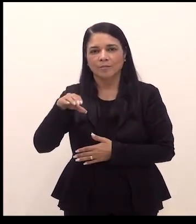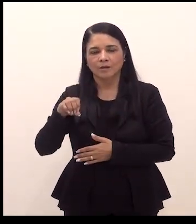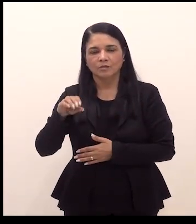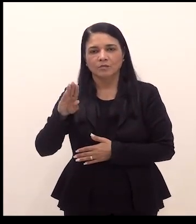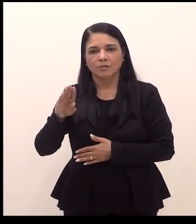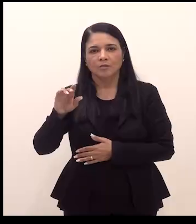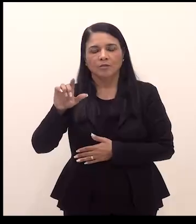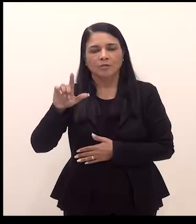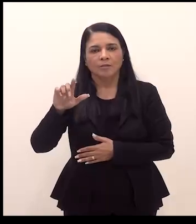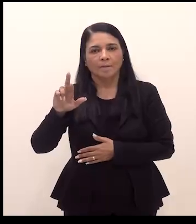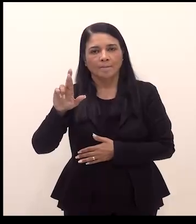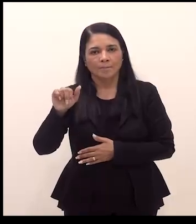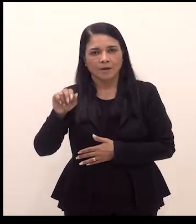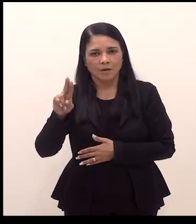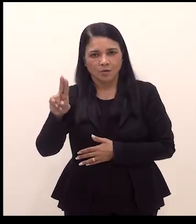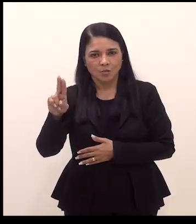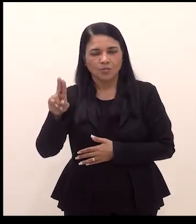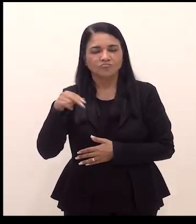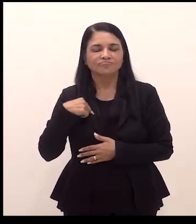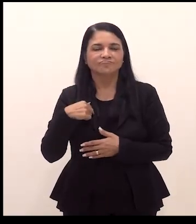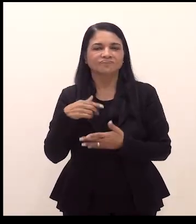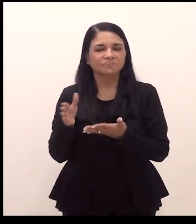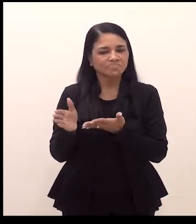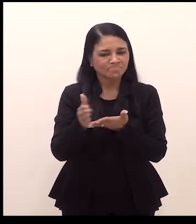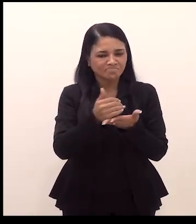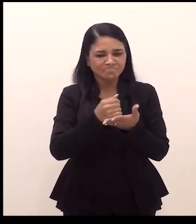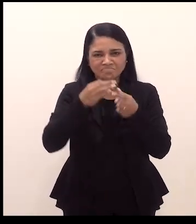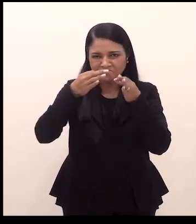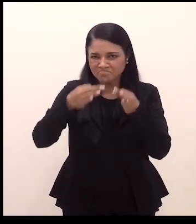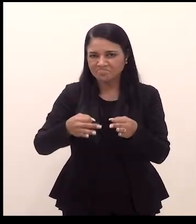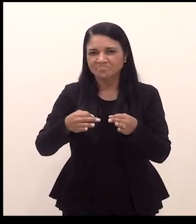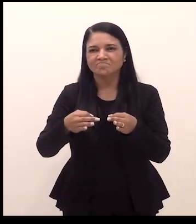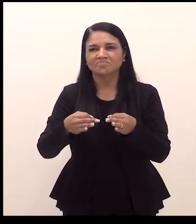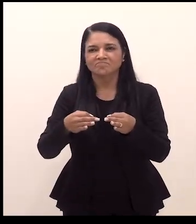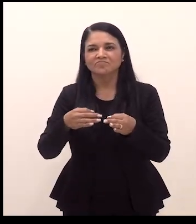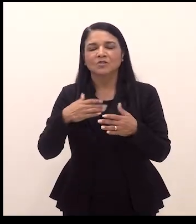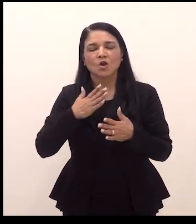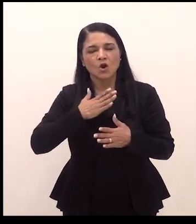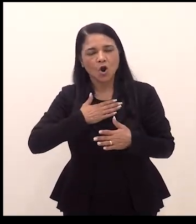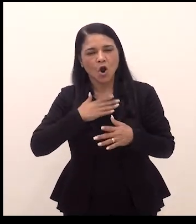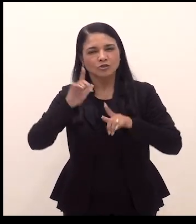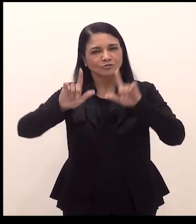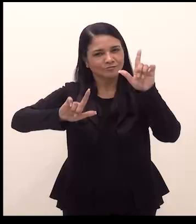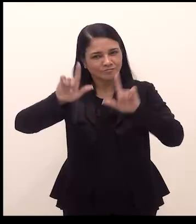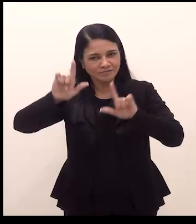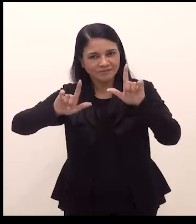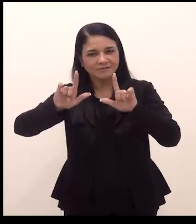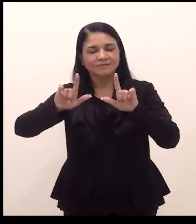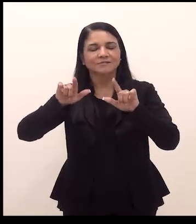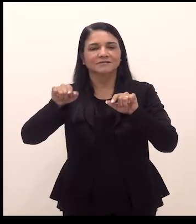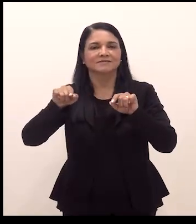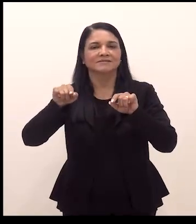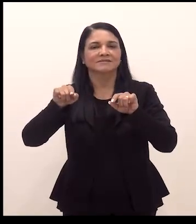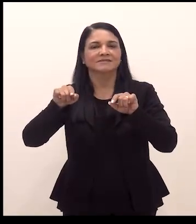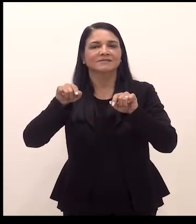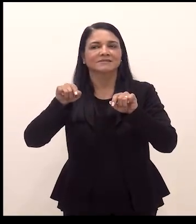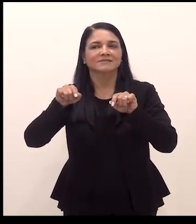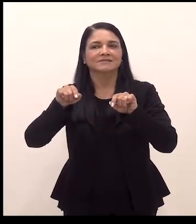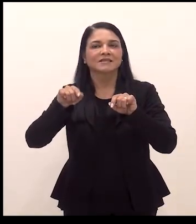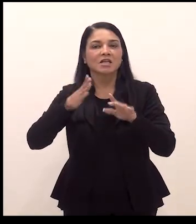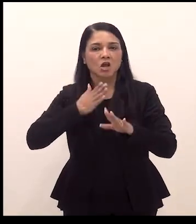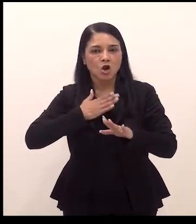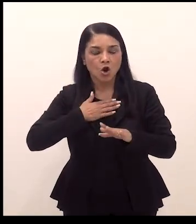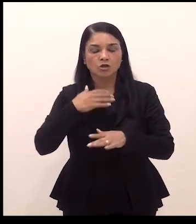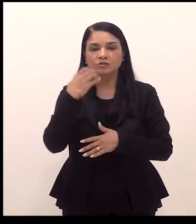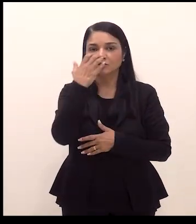Brown, introduzindo os convidados. Eu acho que foi uma coletânea muito assertiva, eu sou muito fã desse programa. E acho que é uma leitura que